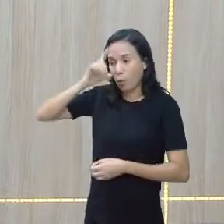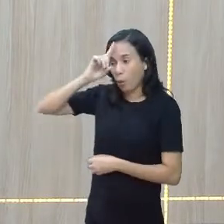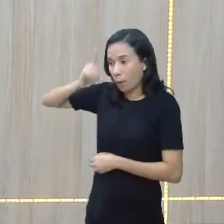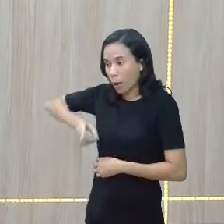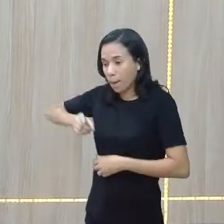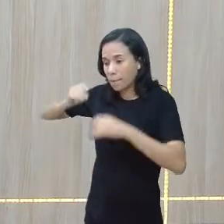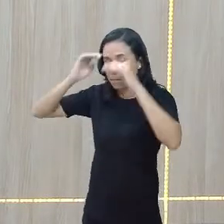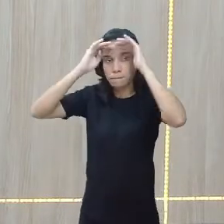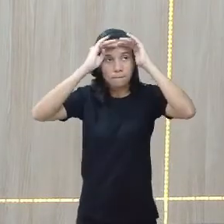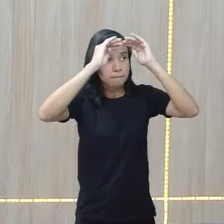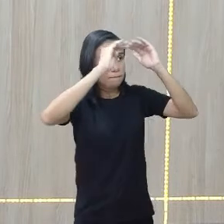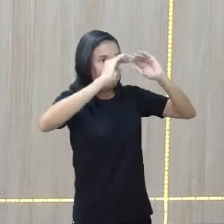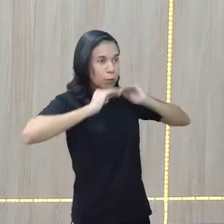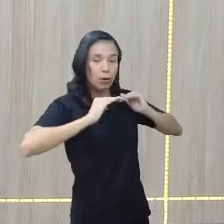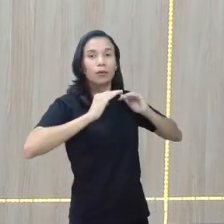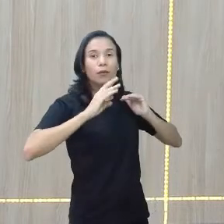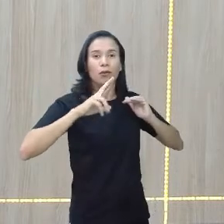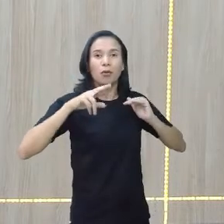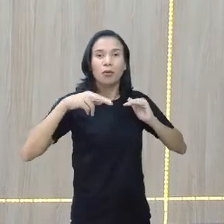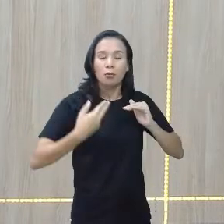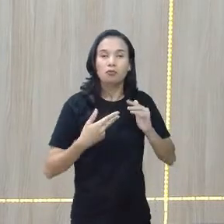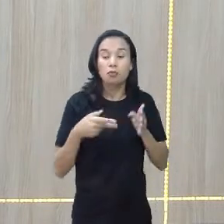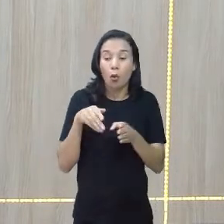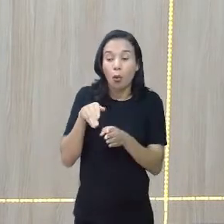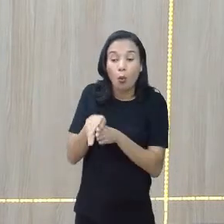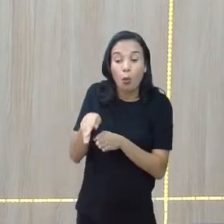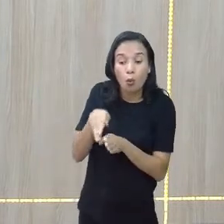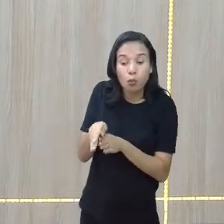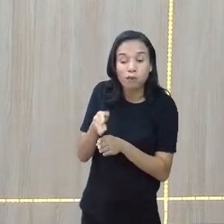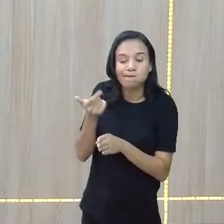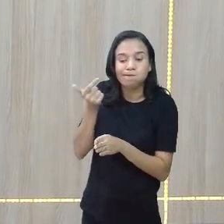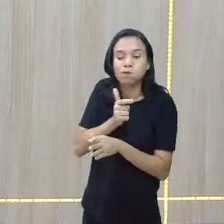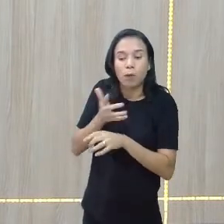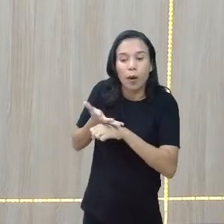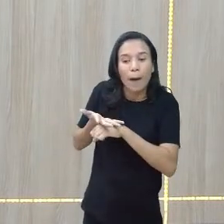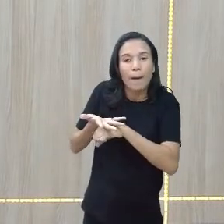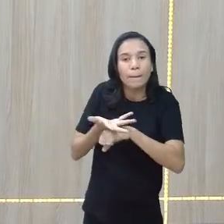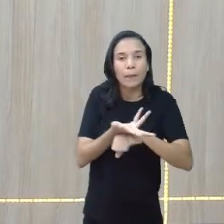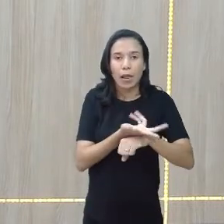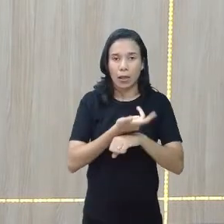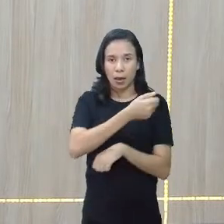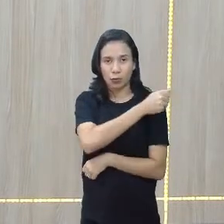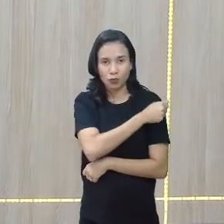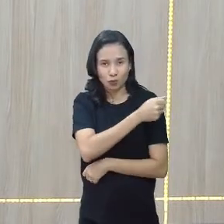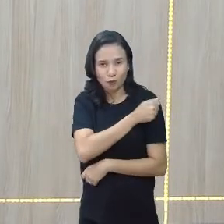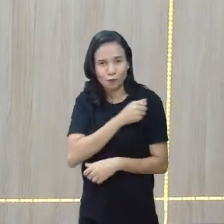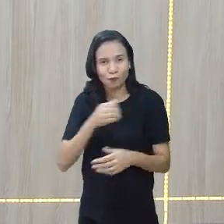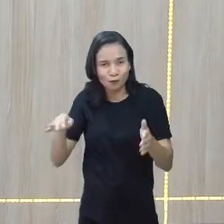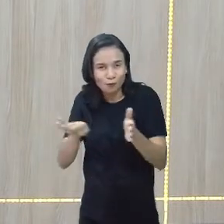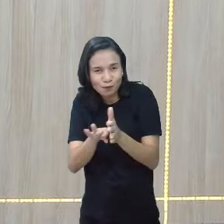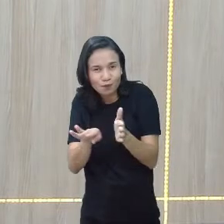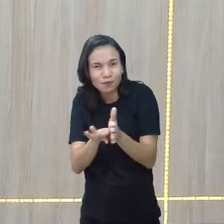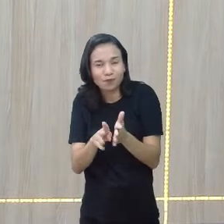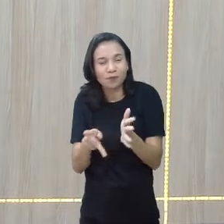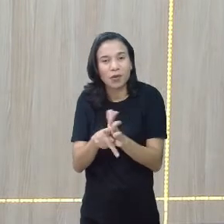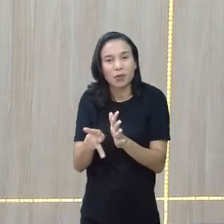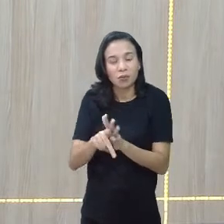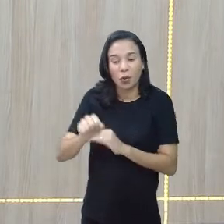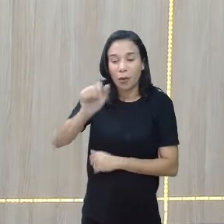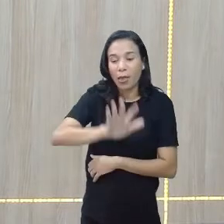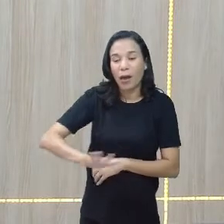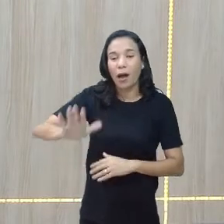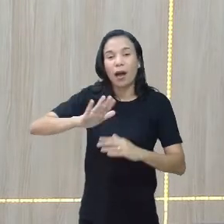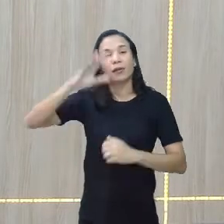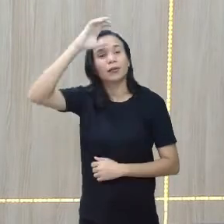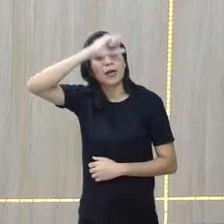com orientações. Muitas vezes a gente precisa desenvolver essas habilidades no estudante que está chegando no ambiente de